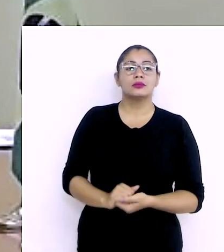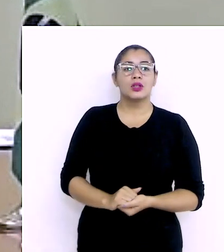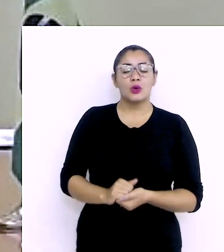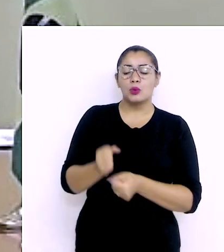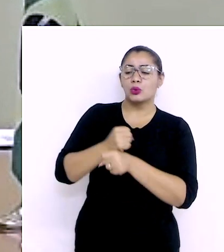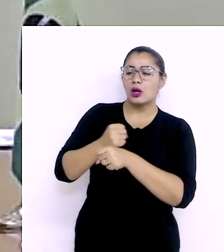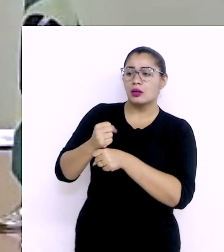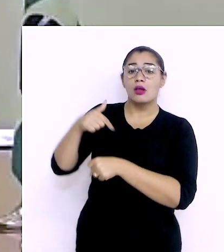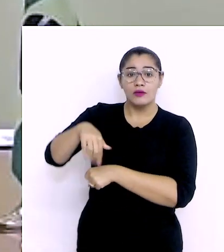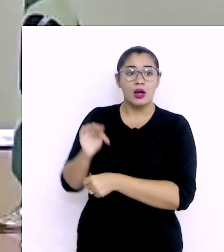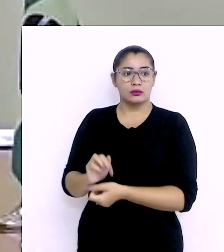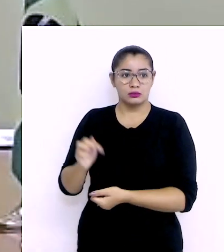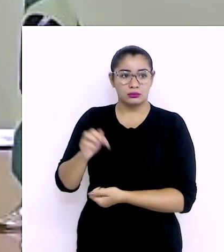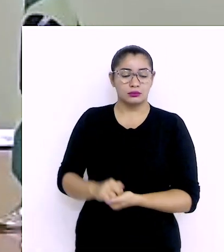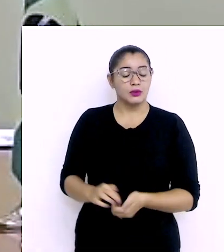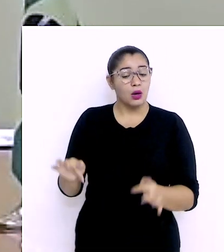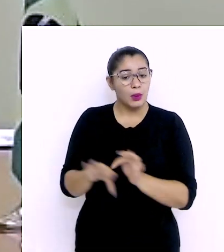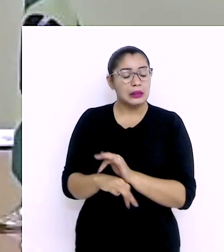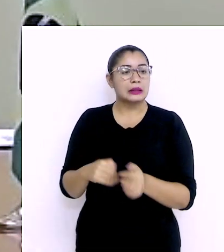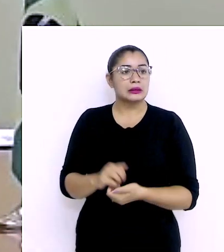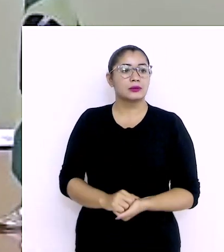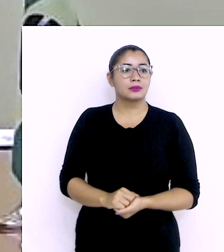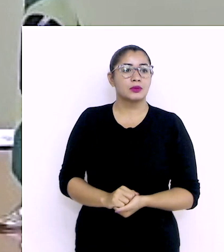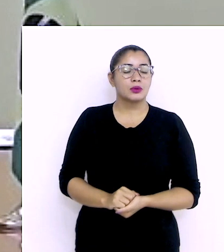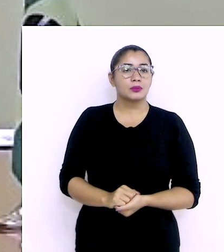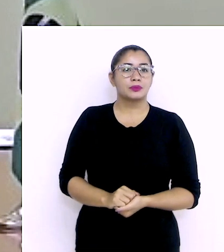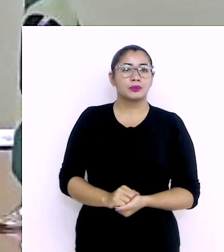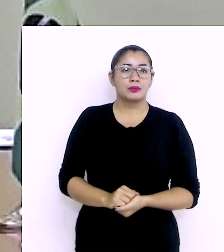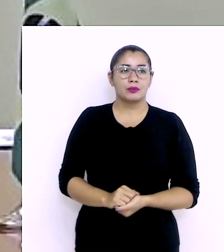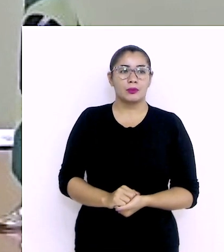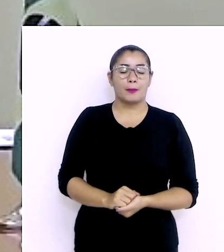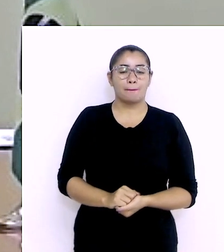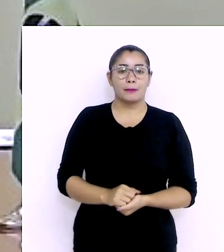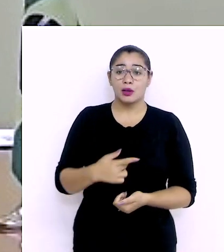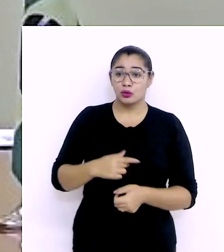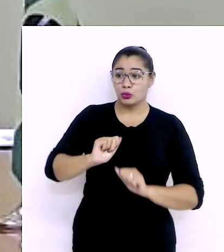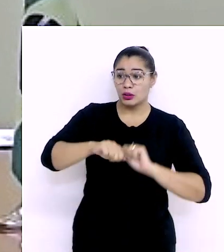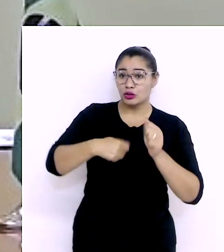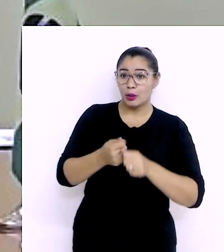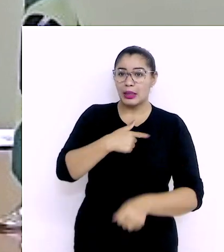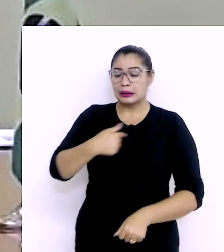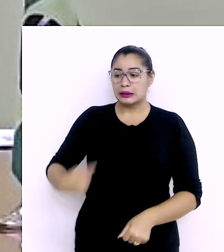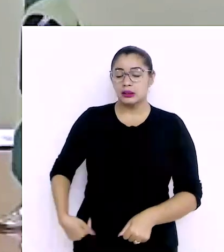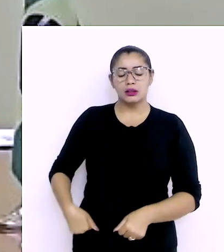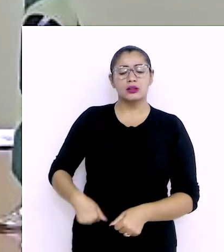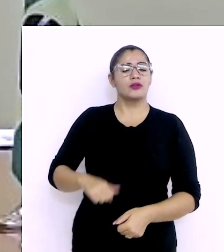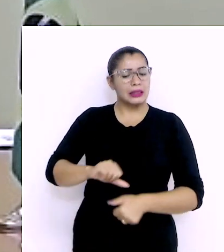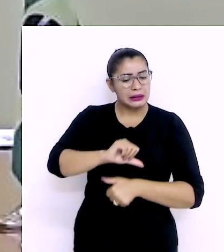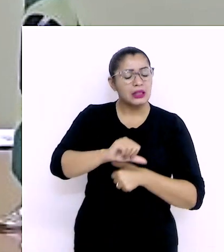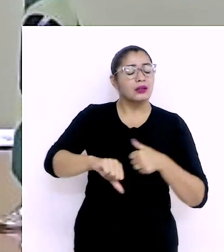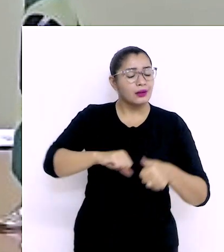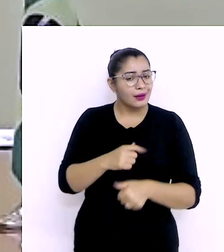até o final dessa década. Mas, dado o ritmo de crescimento da economia chinesa, significa que haverá ainda uma expansão